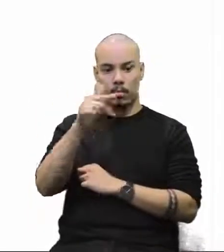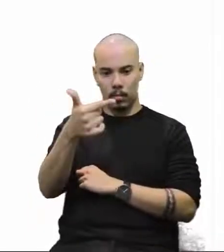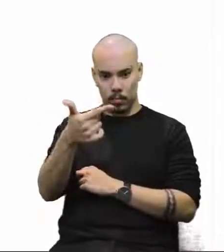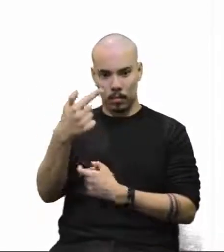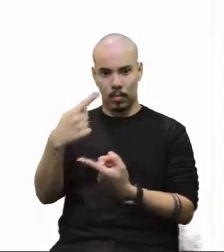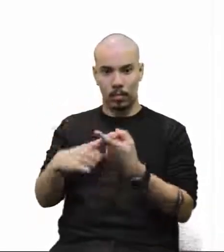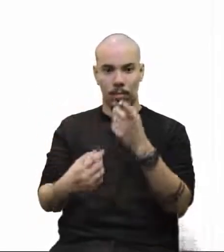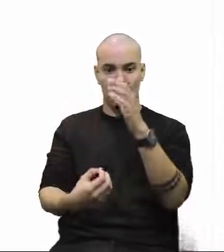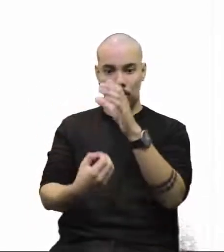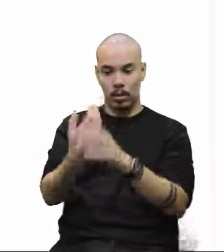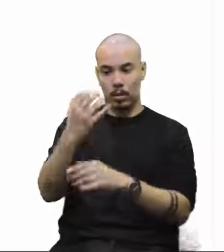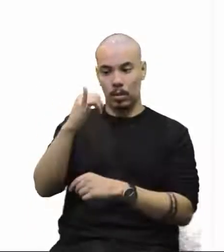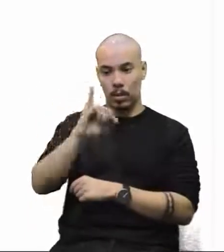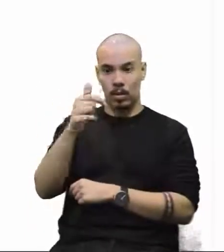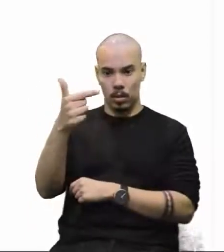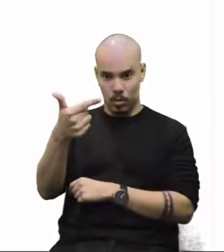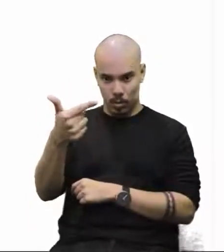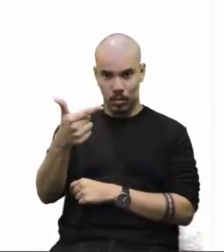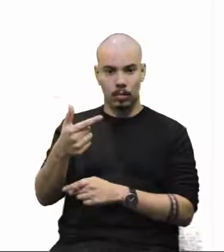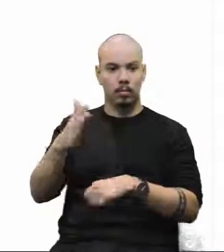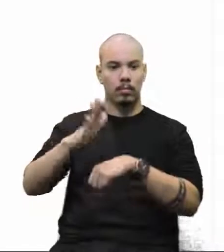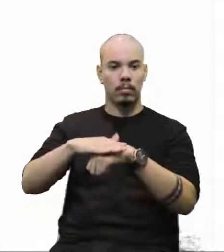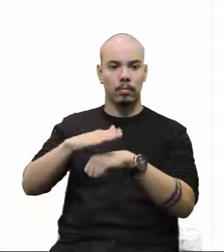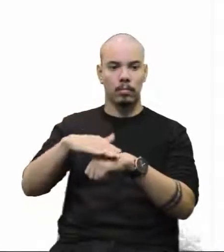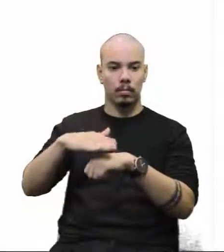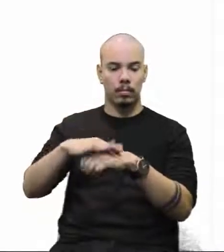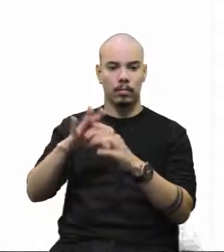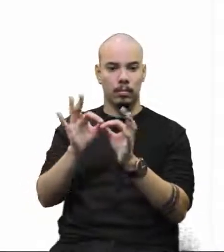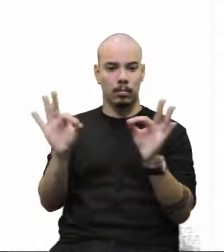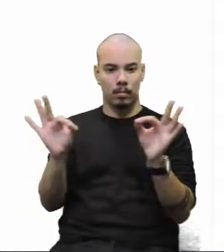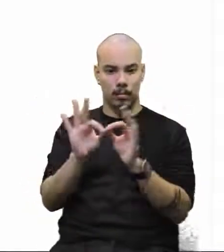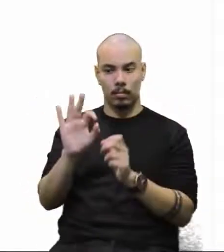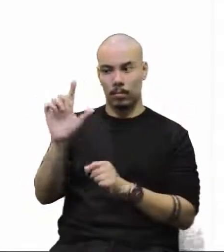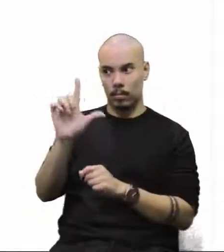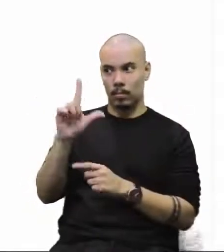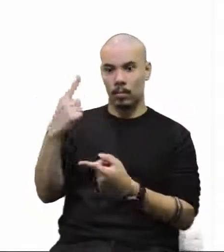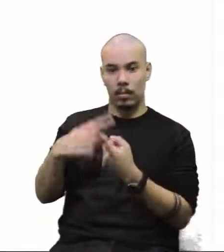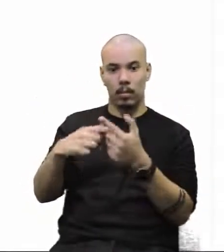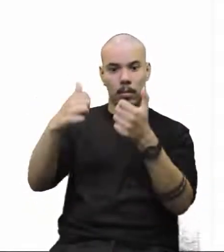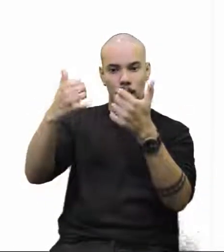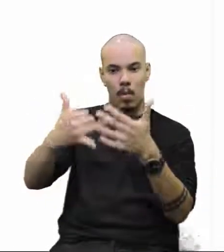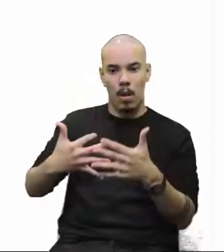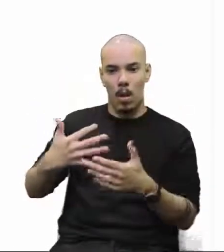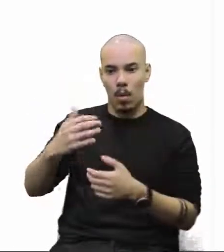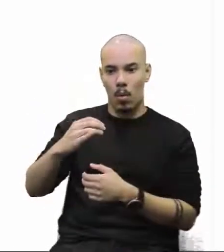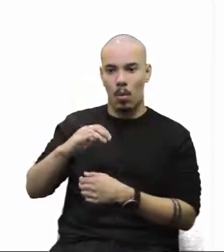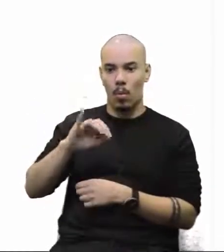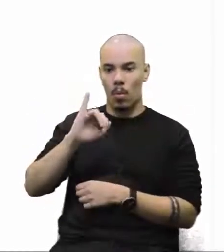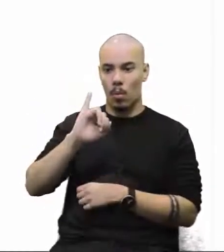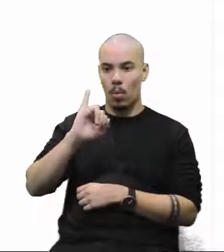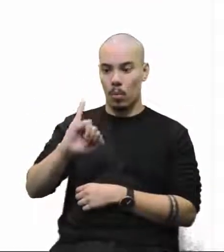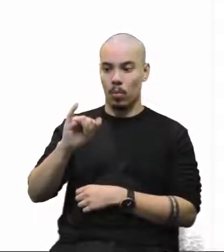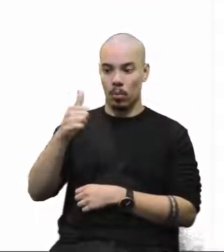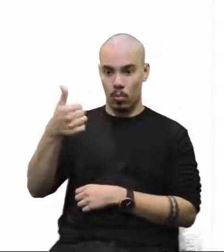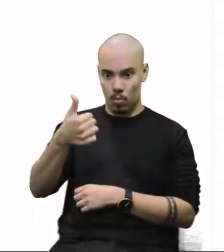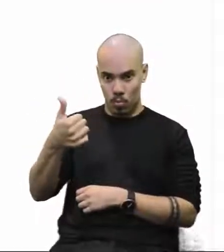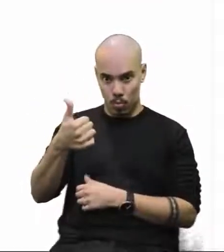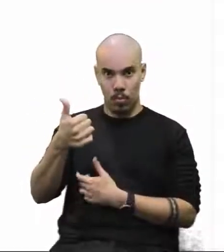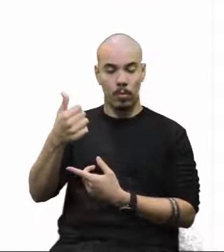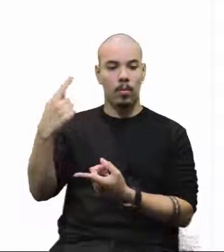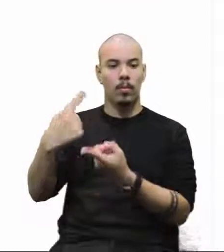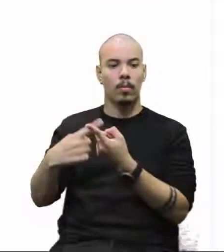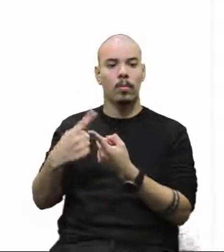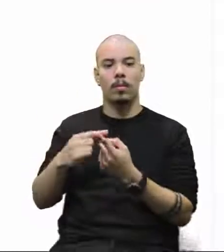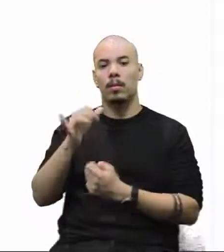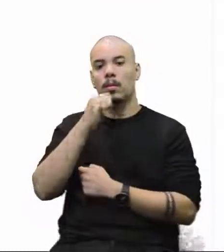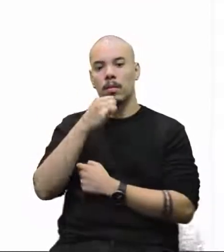por I2, agindo sobre o comprimento L, agora estamos falando do condutor 1, 2 agindo sobre 1. Isso. Em que